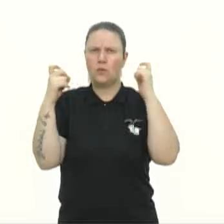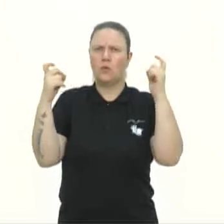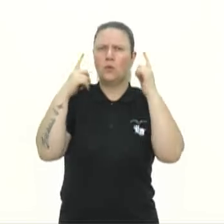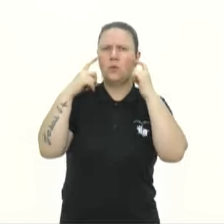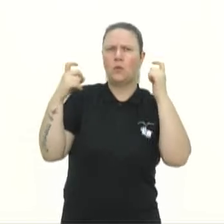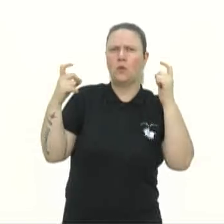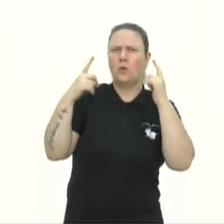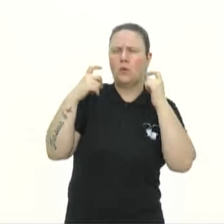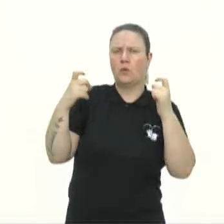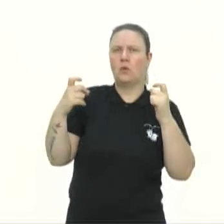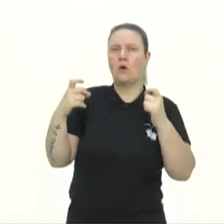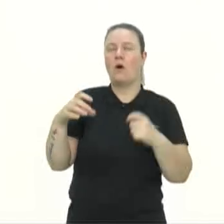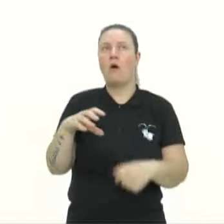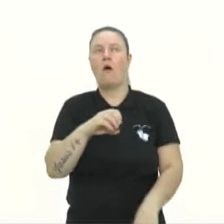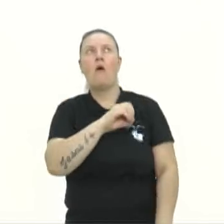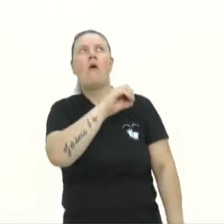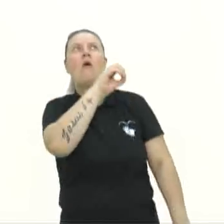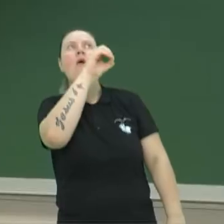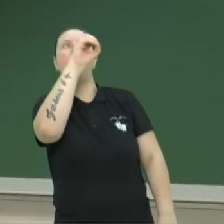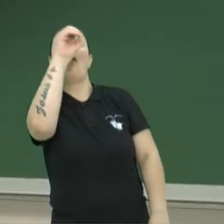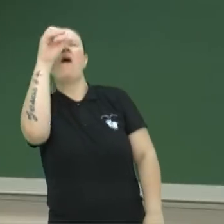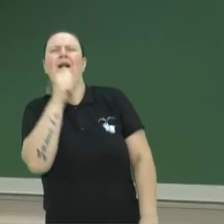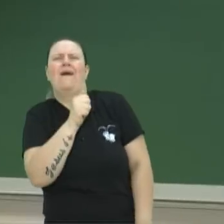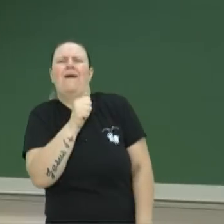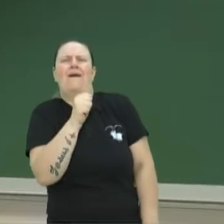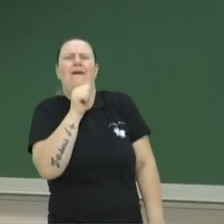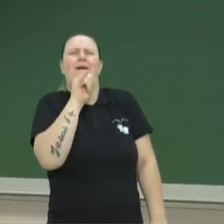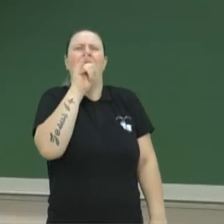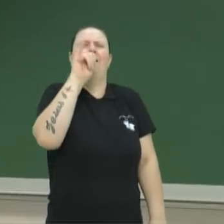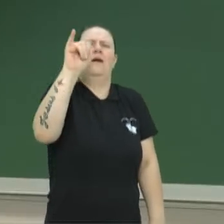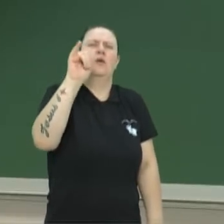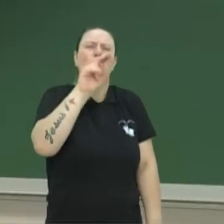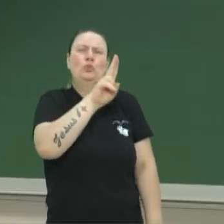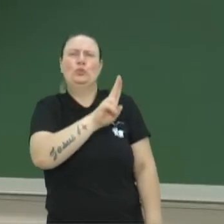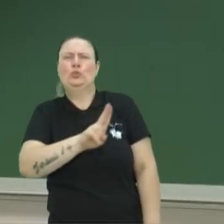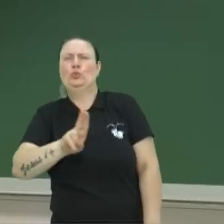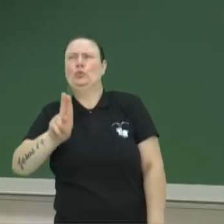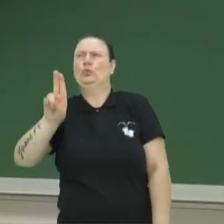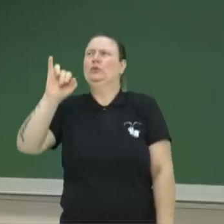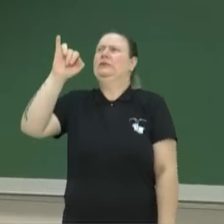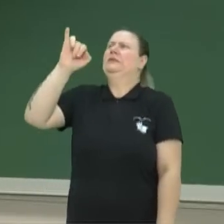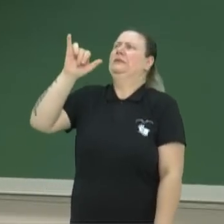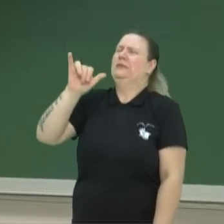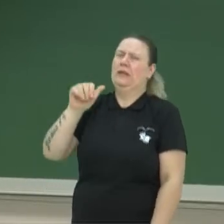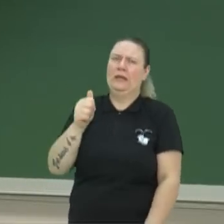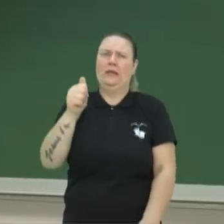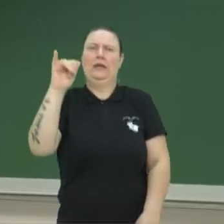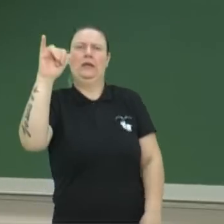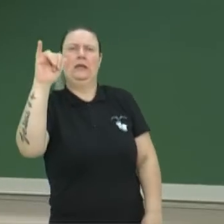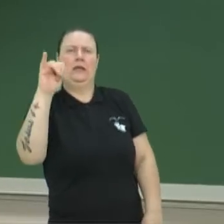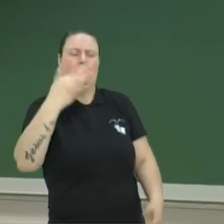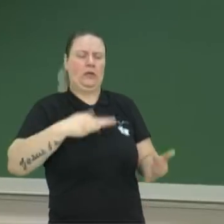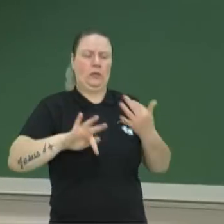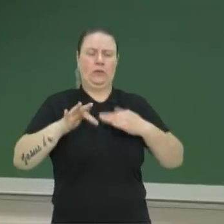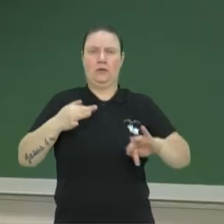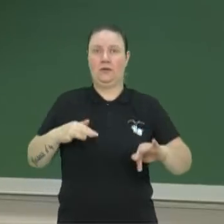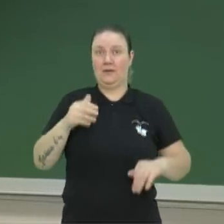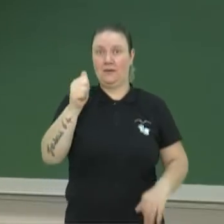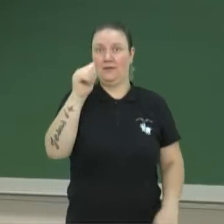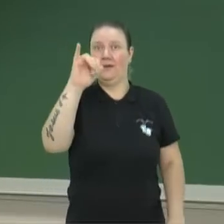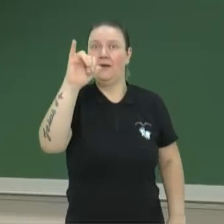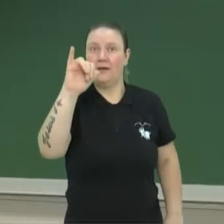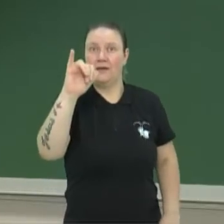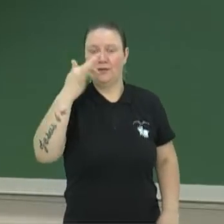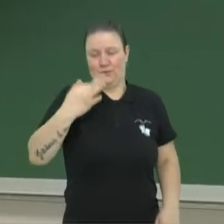vocálicos, né? Ó, a, ui, ai, por exemplo, né? O ai apareceu ali no